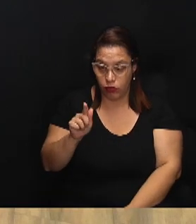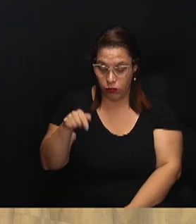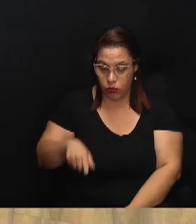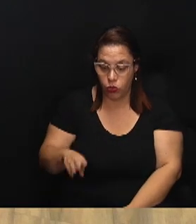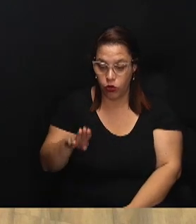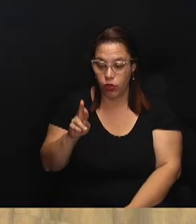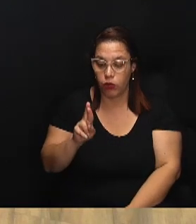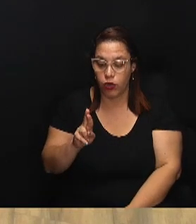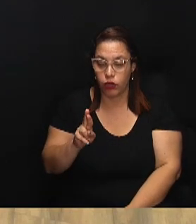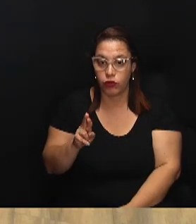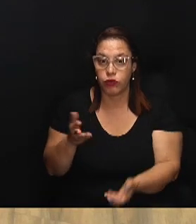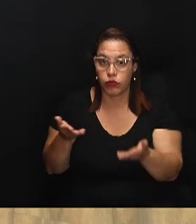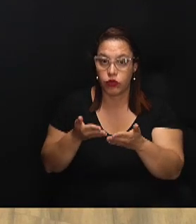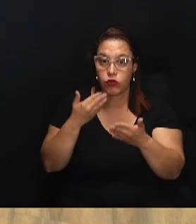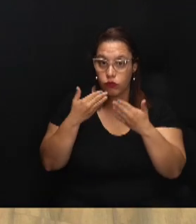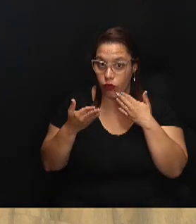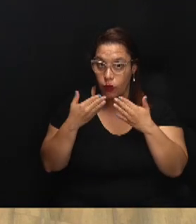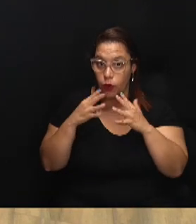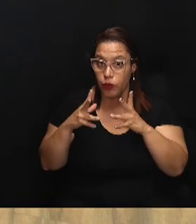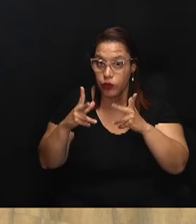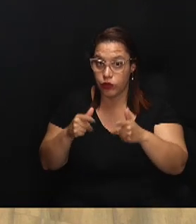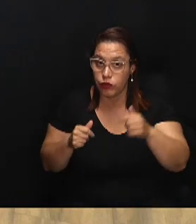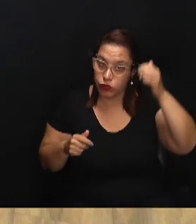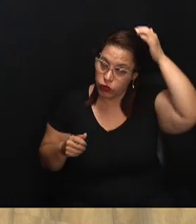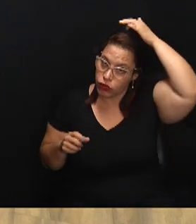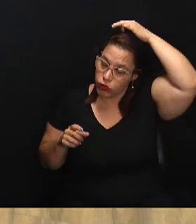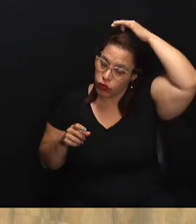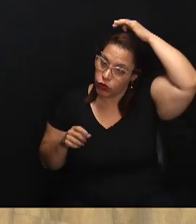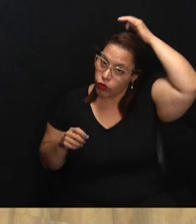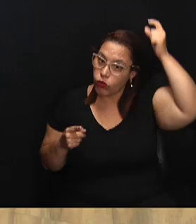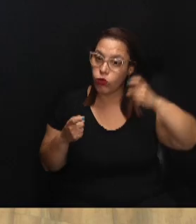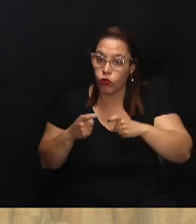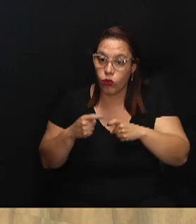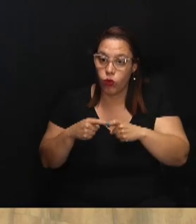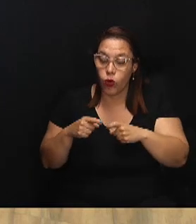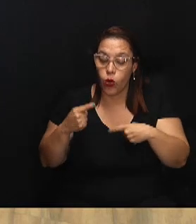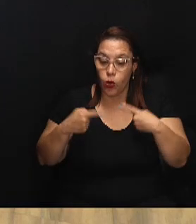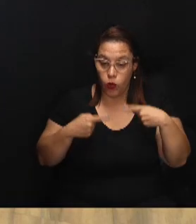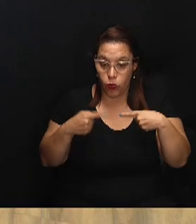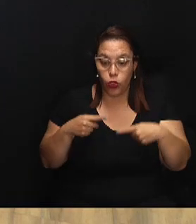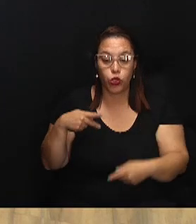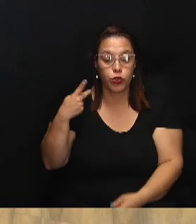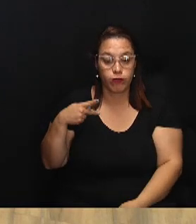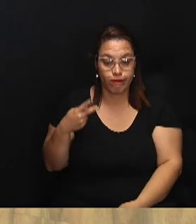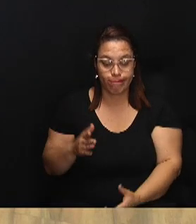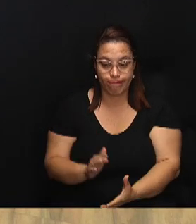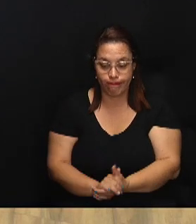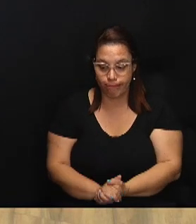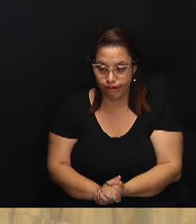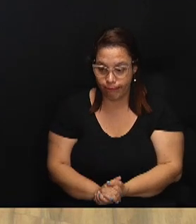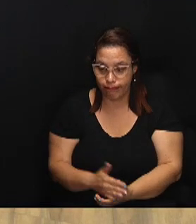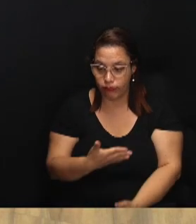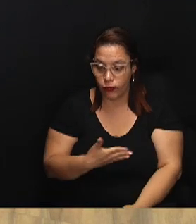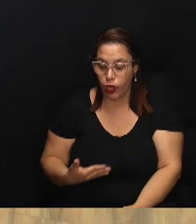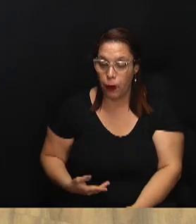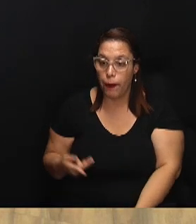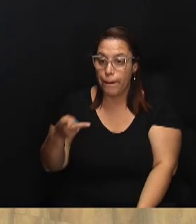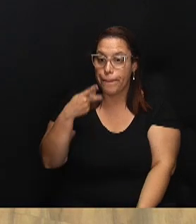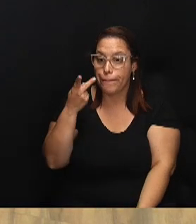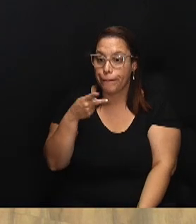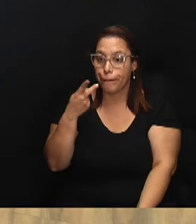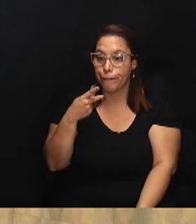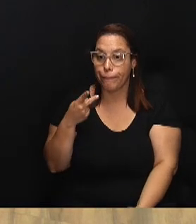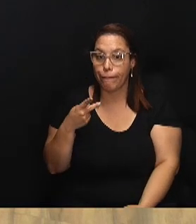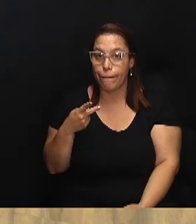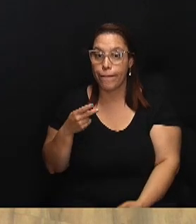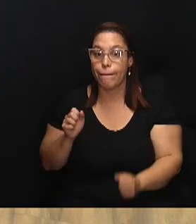janeirobranco.org.br, agora a gente vai falar de forma geral, inclusive o doutor falou sobre a questão de políticas públicas, então eles falam de alguma coisa